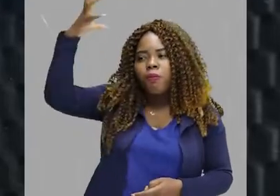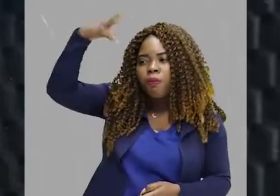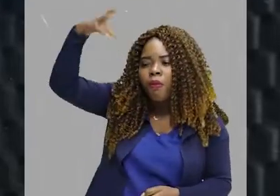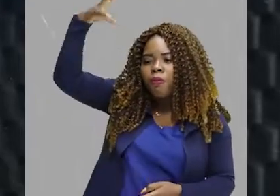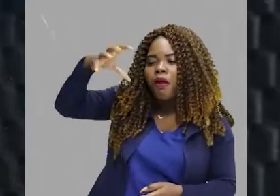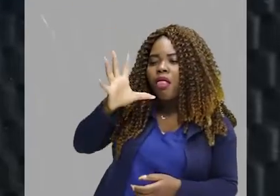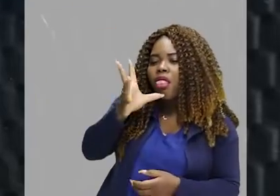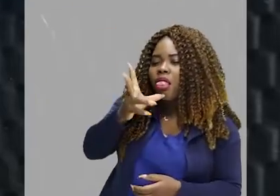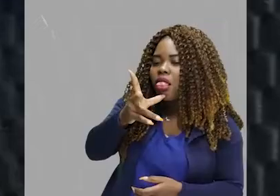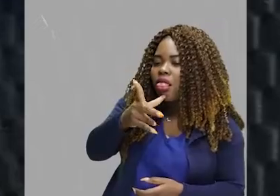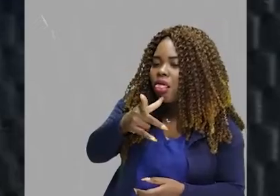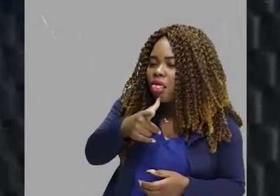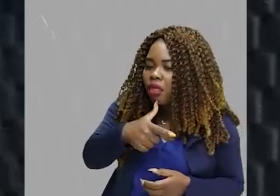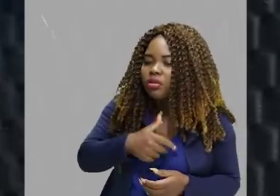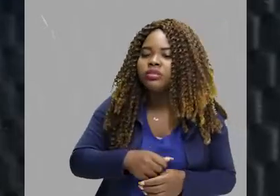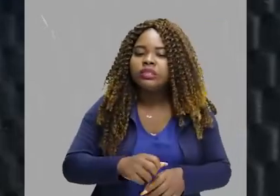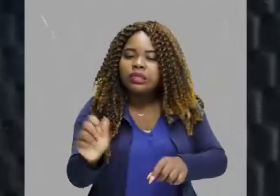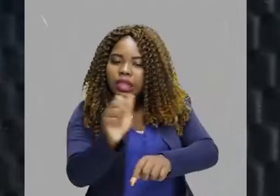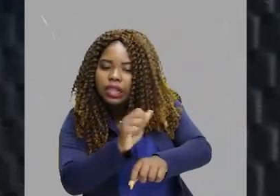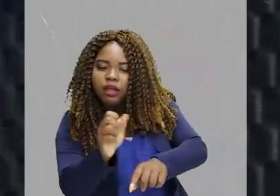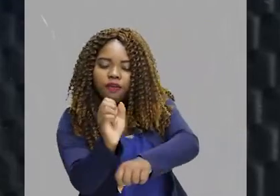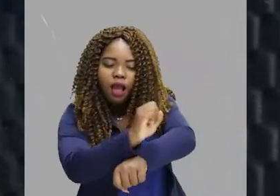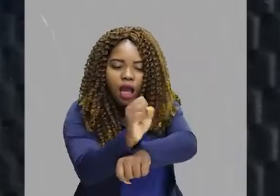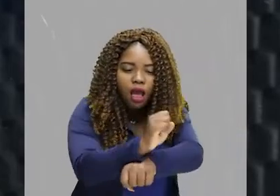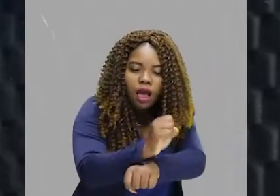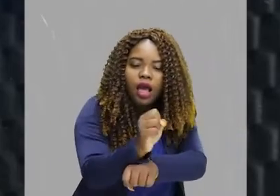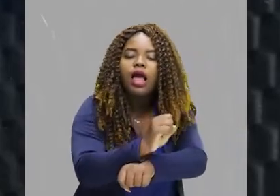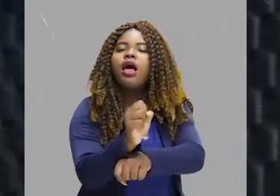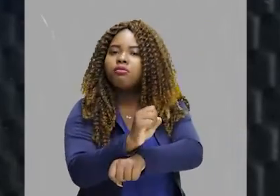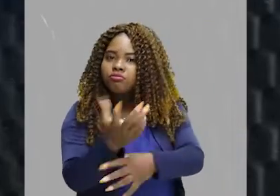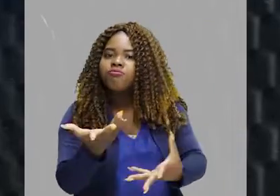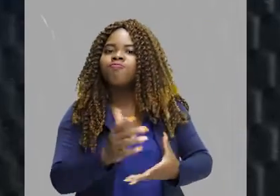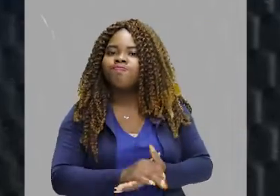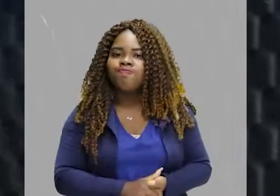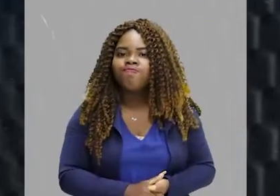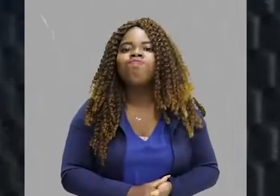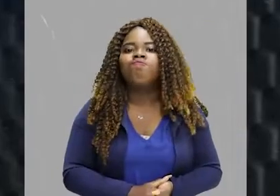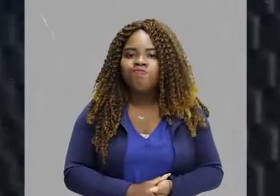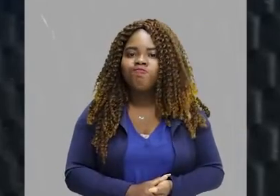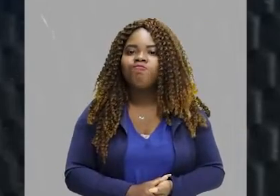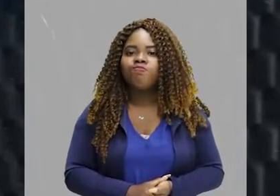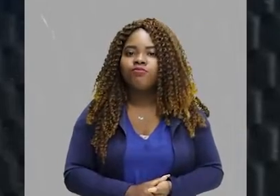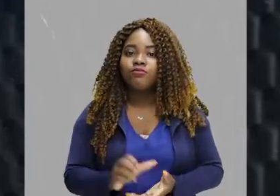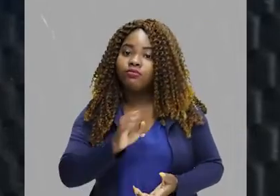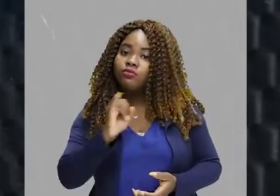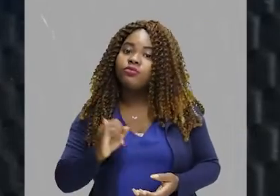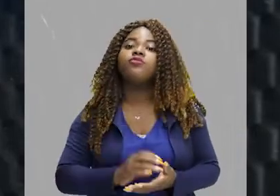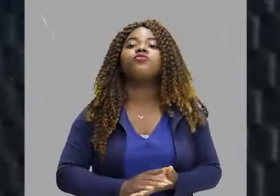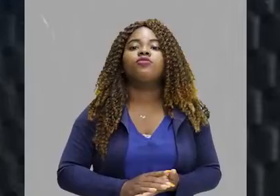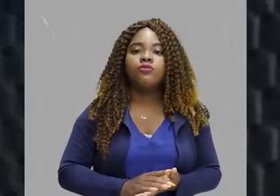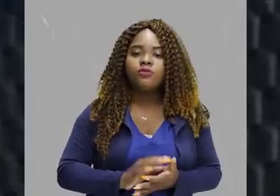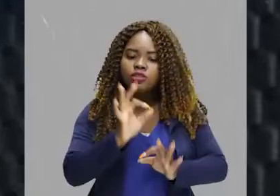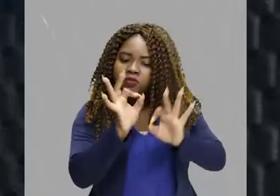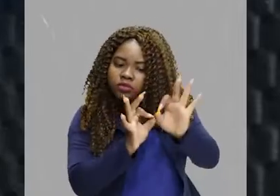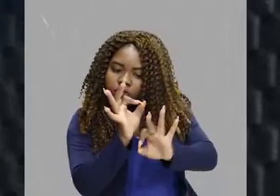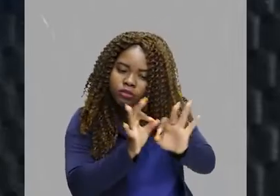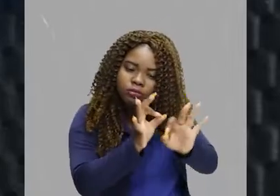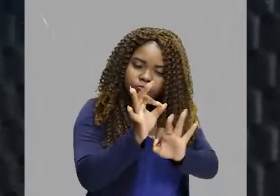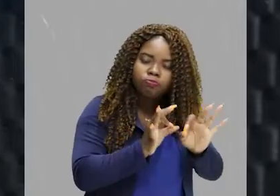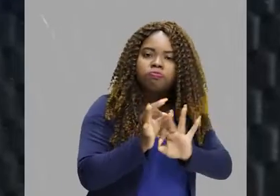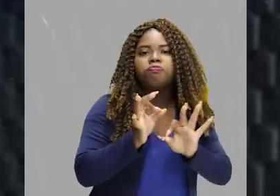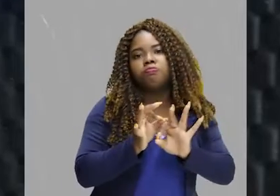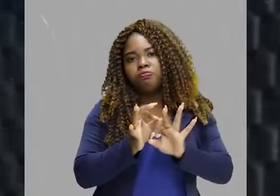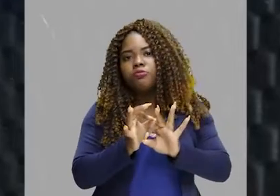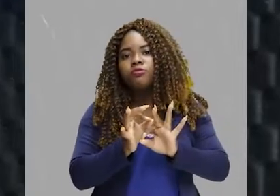Então, na hora de lavar o carro ali, né, ficar com a mangueira jorrando água. Então, se você for cortando um pouquinho, já é uma ajuda, já é uma coisa que você está